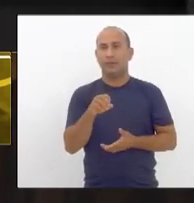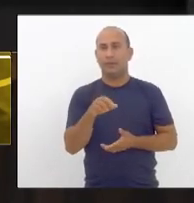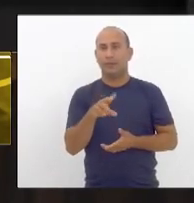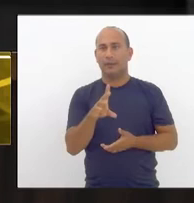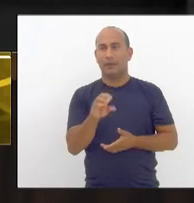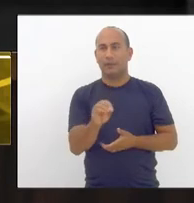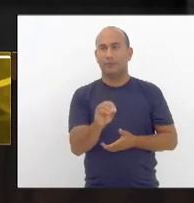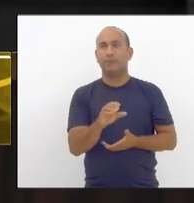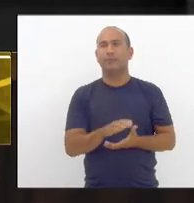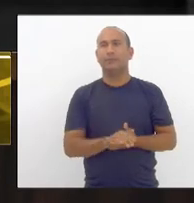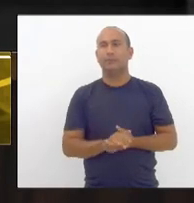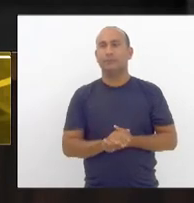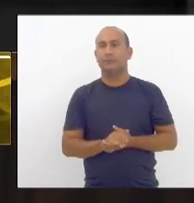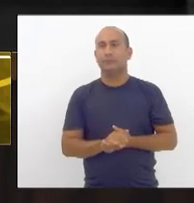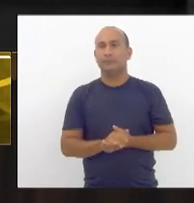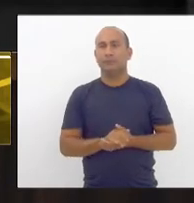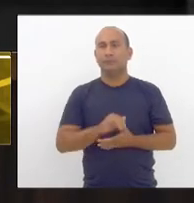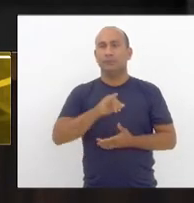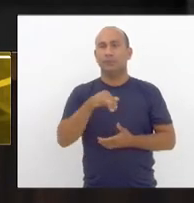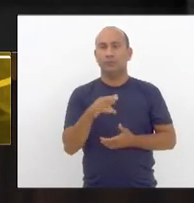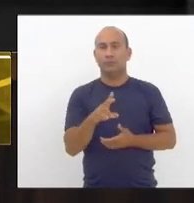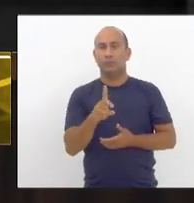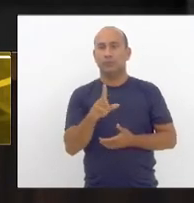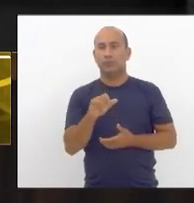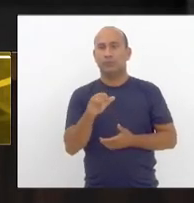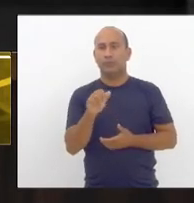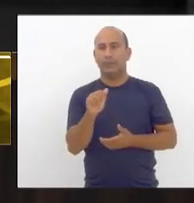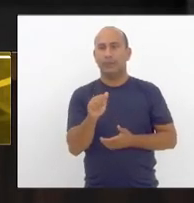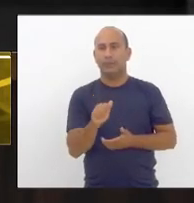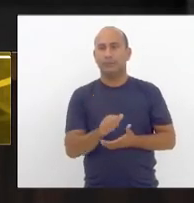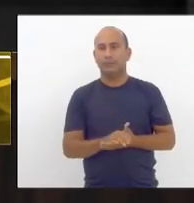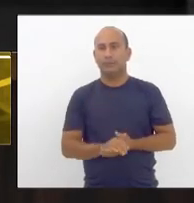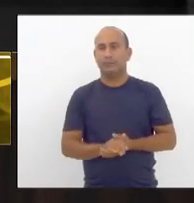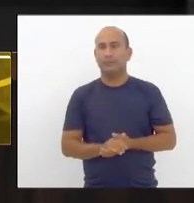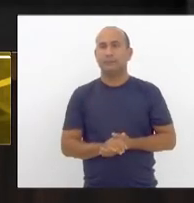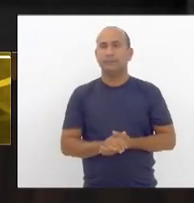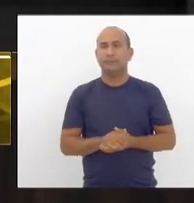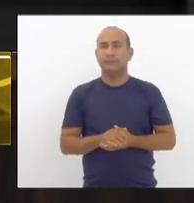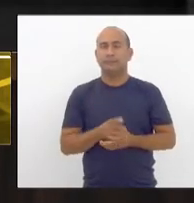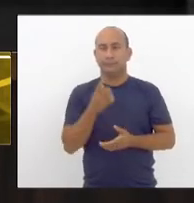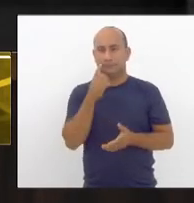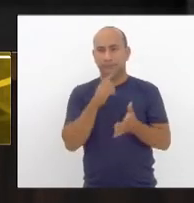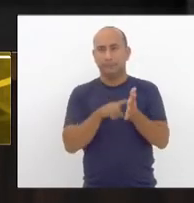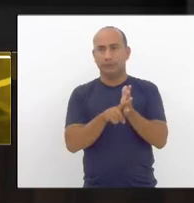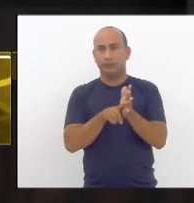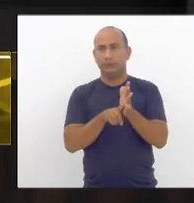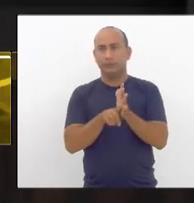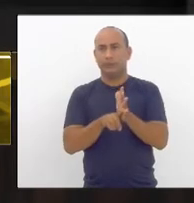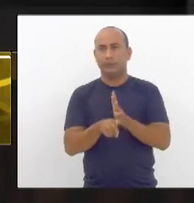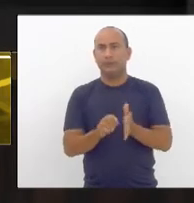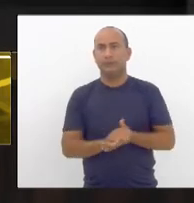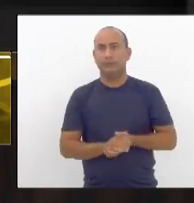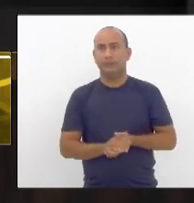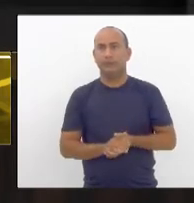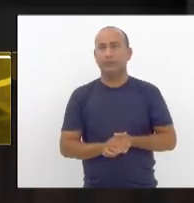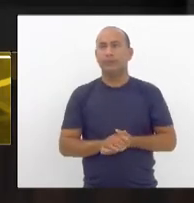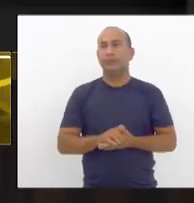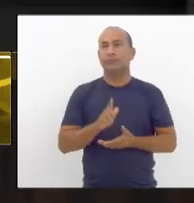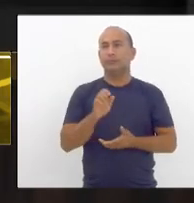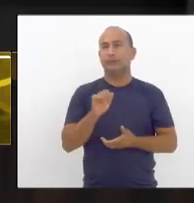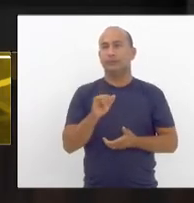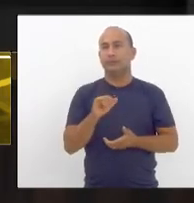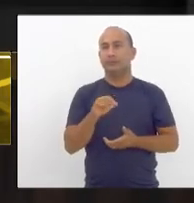na lista do sindi Rio julga carbonara analista do sindi Rio Gisele Silva